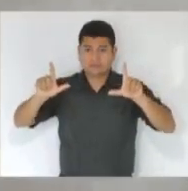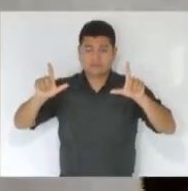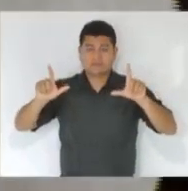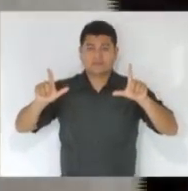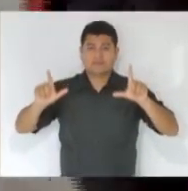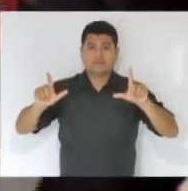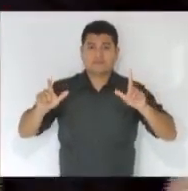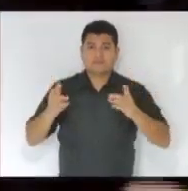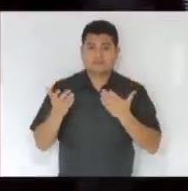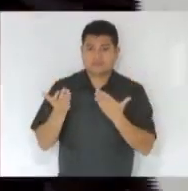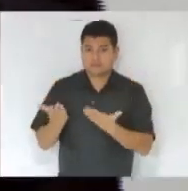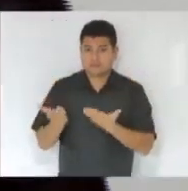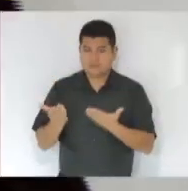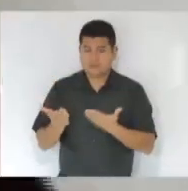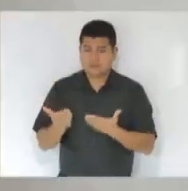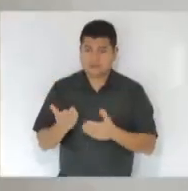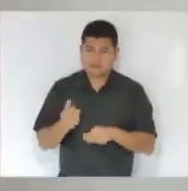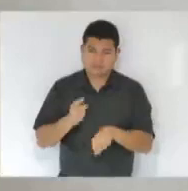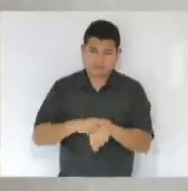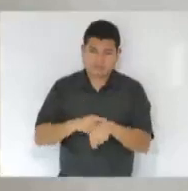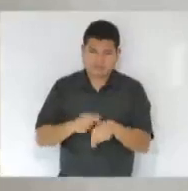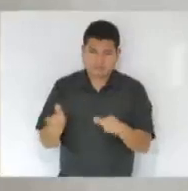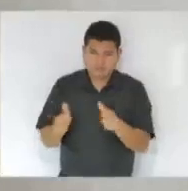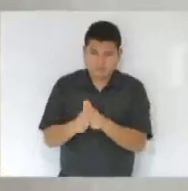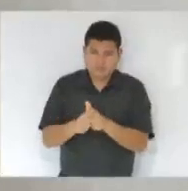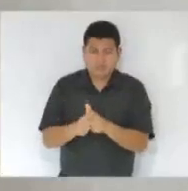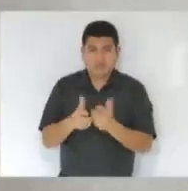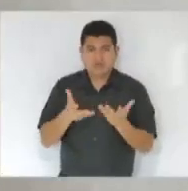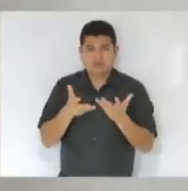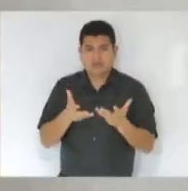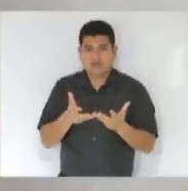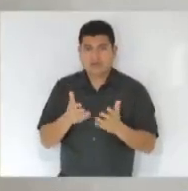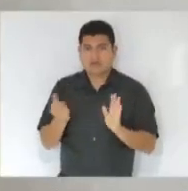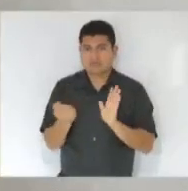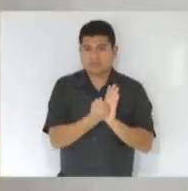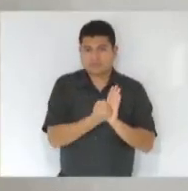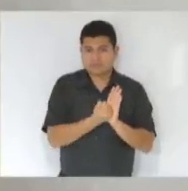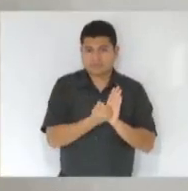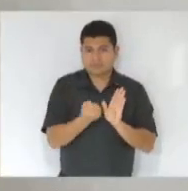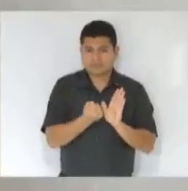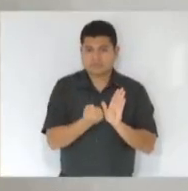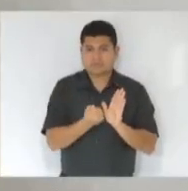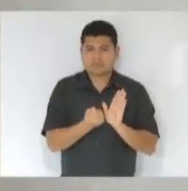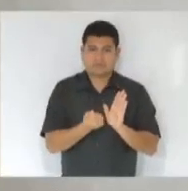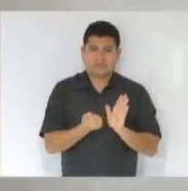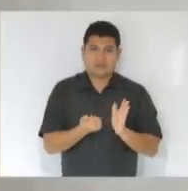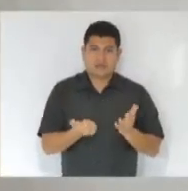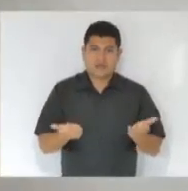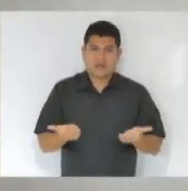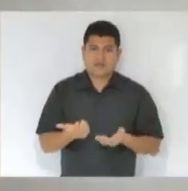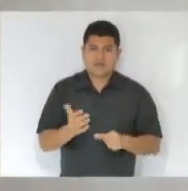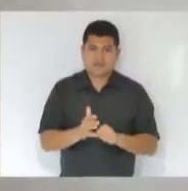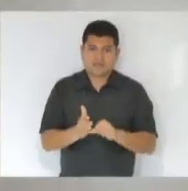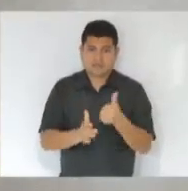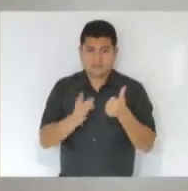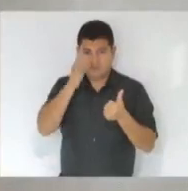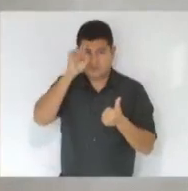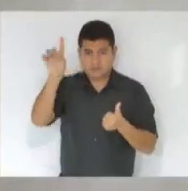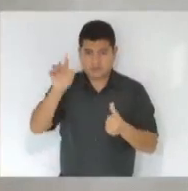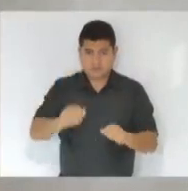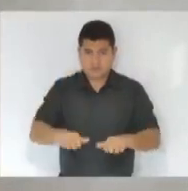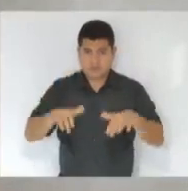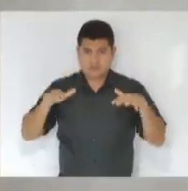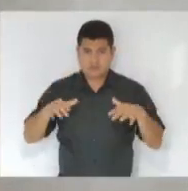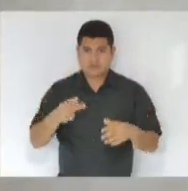tempo bastante curto, presidente, mas eu quero fazer um registro neste primeiro dia de sessão do